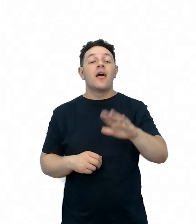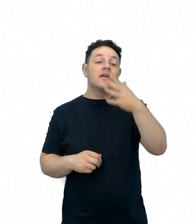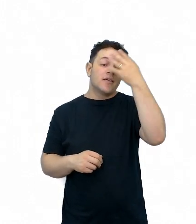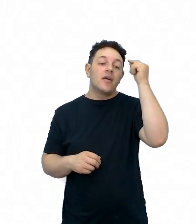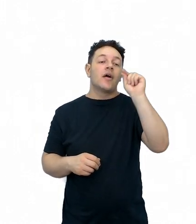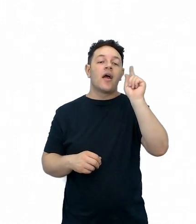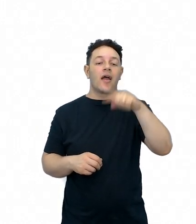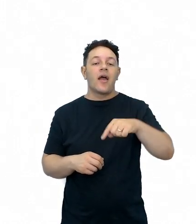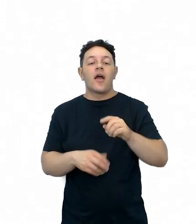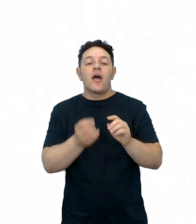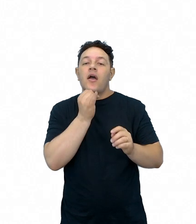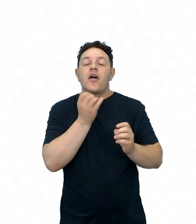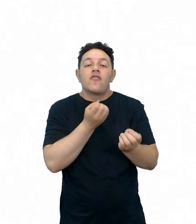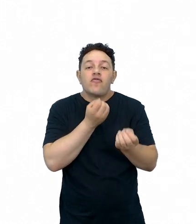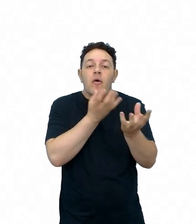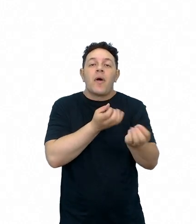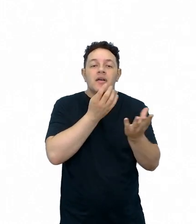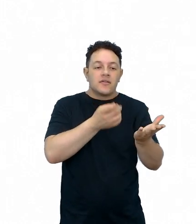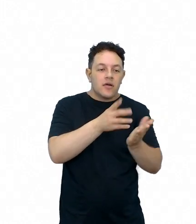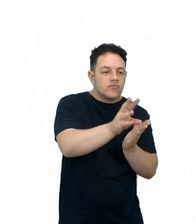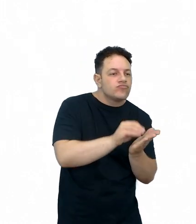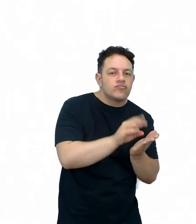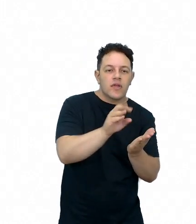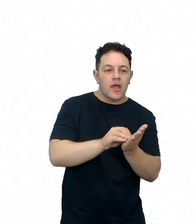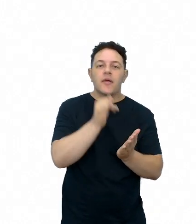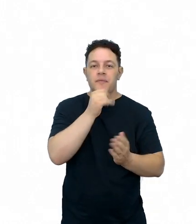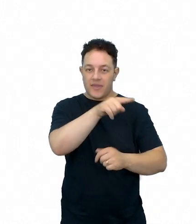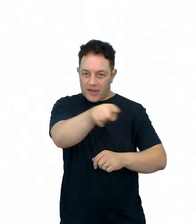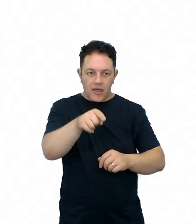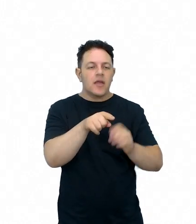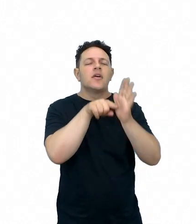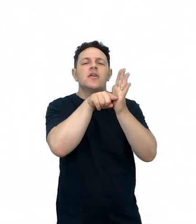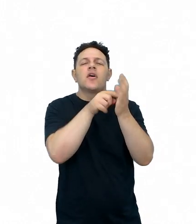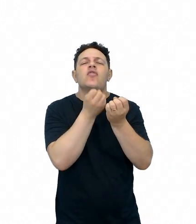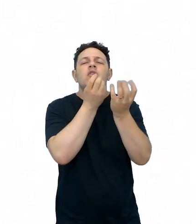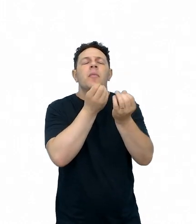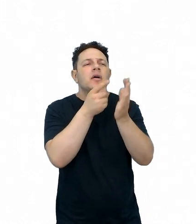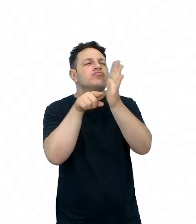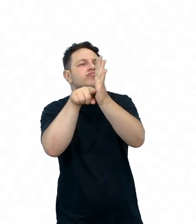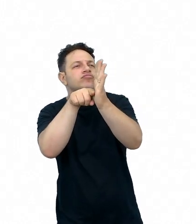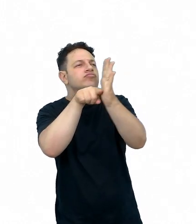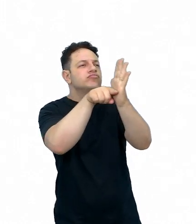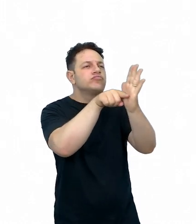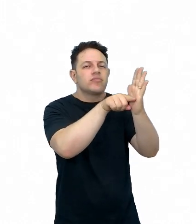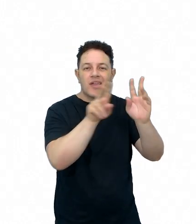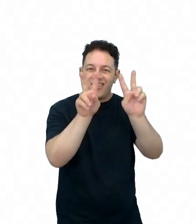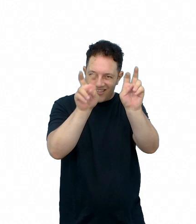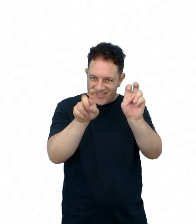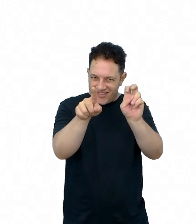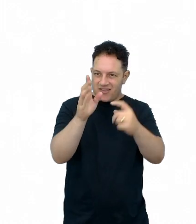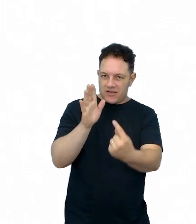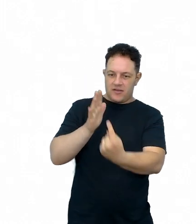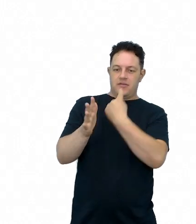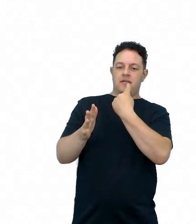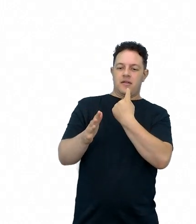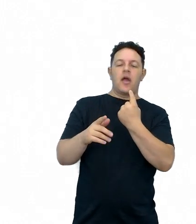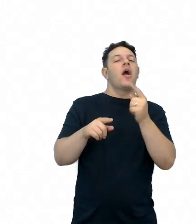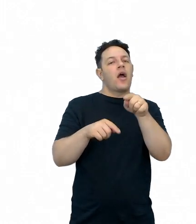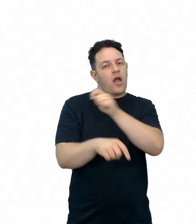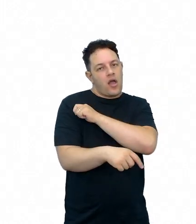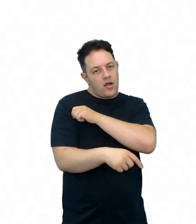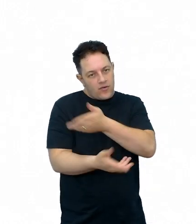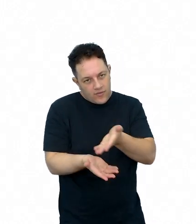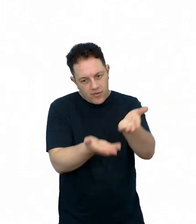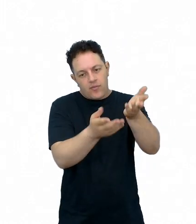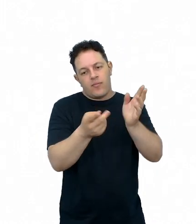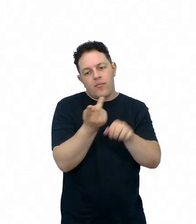é o momento que os alunos vão buscar, eles vão coletar dados sobre aquela questão que nós discutimos,